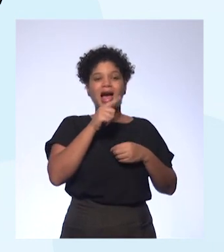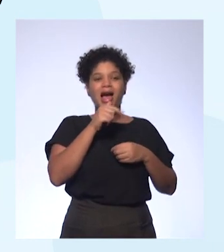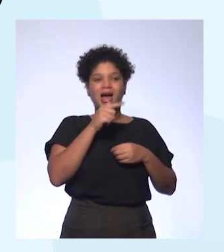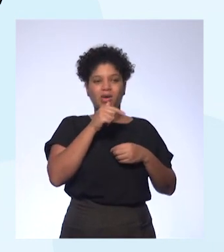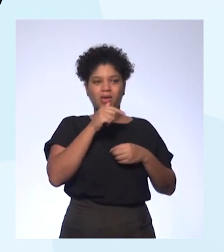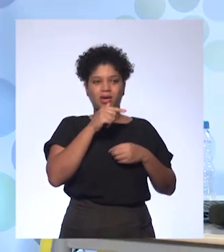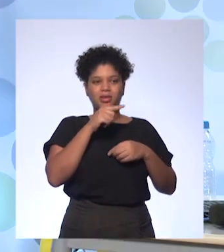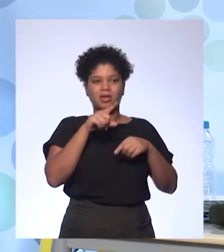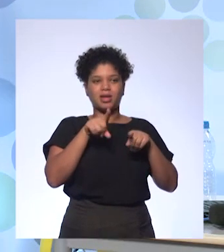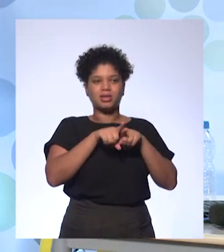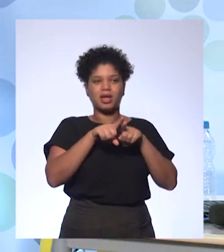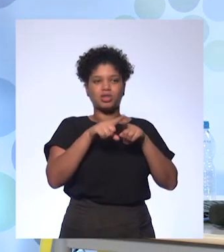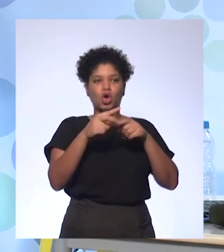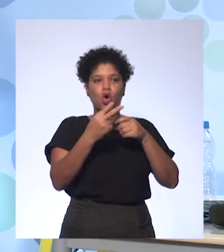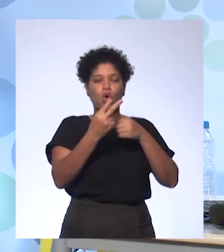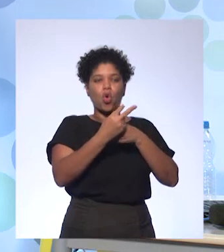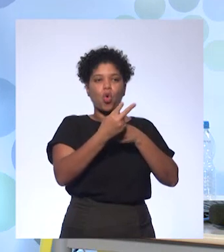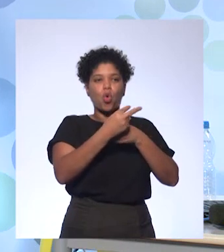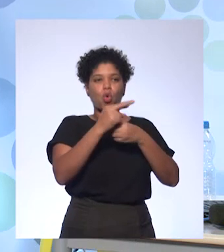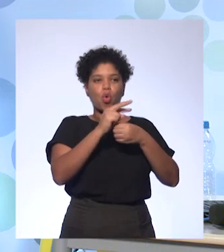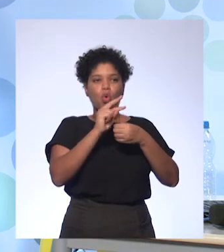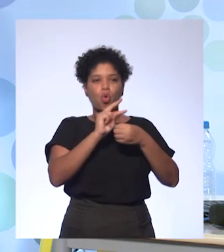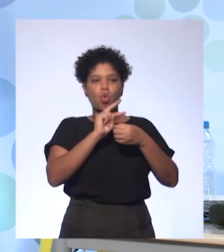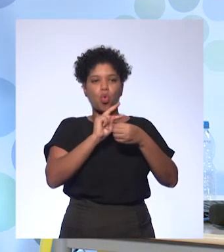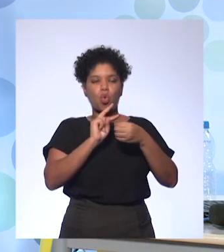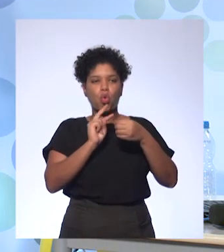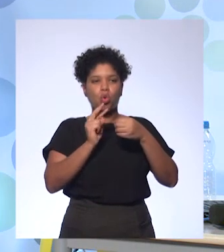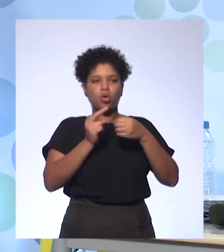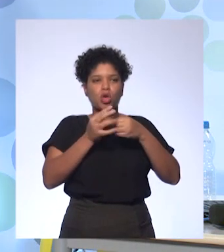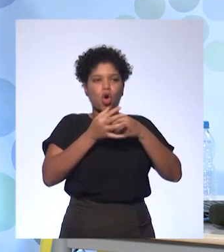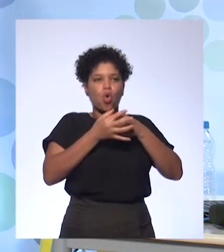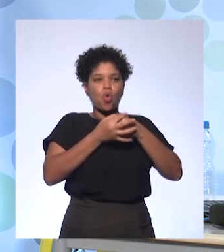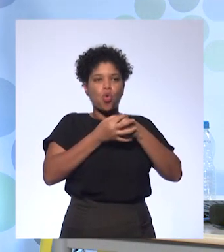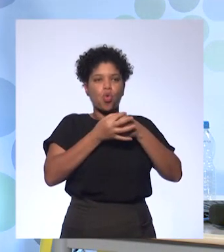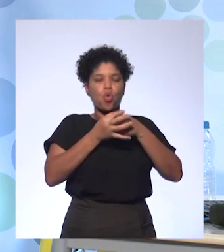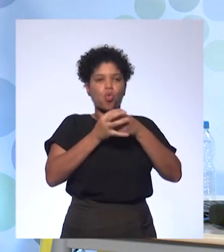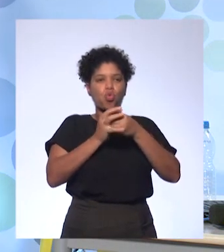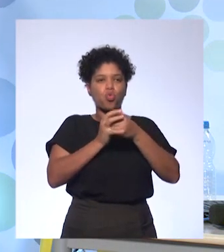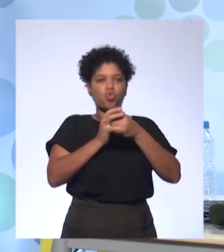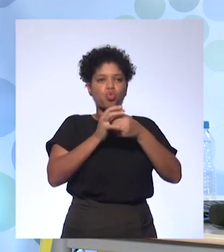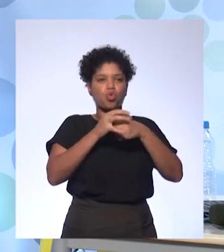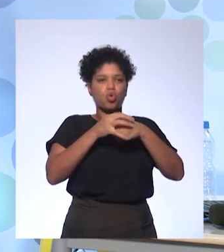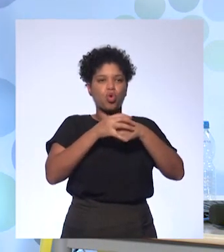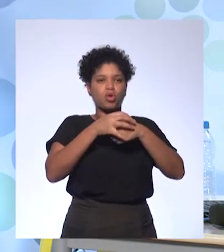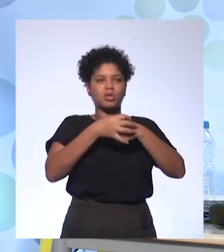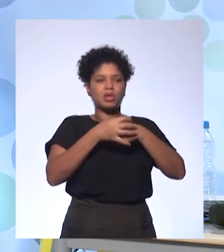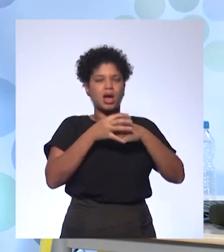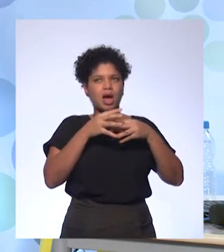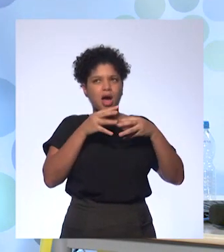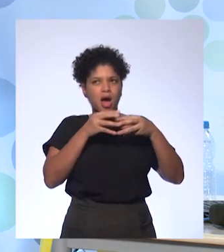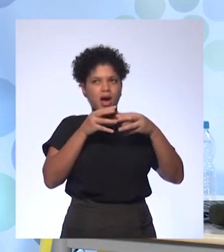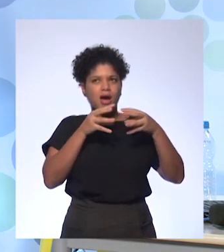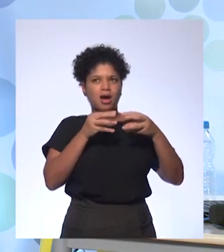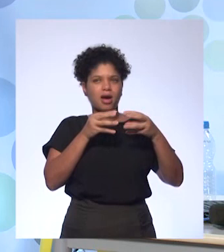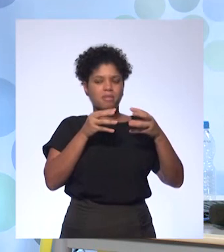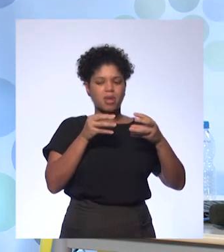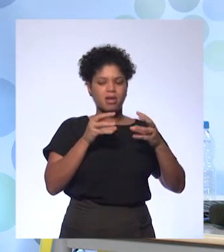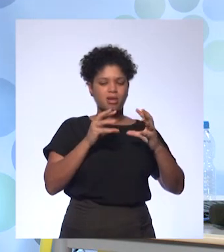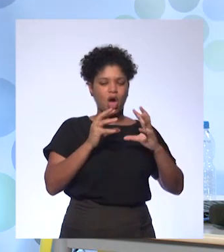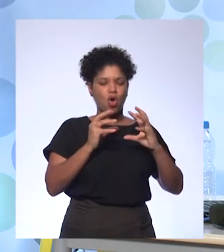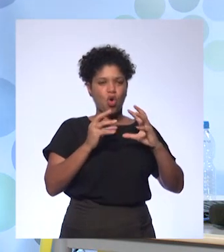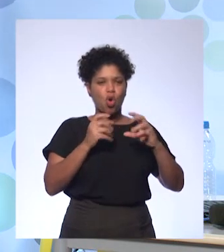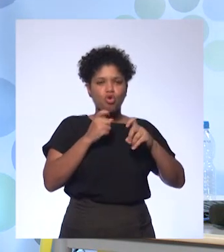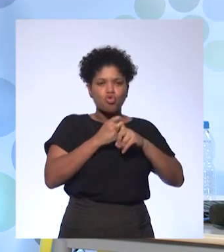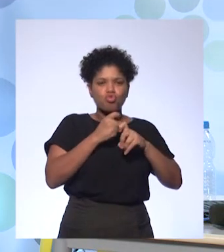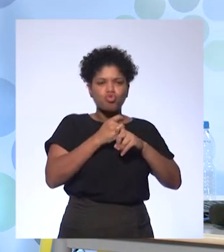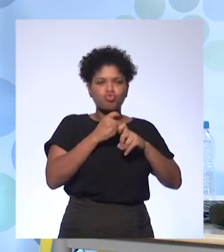cutícula faz a contração ali, né? Então, a ideia que percebe, né, que esse indivíduo parece que ele é